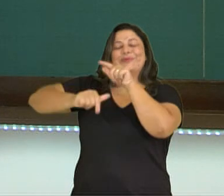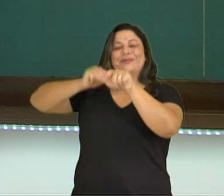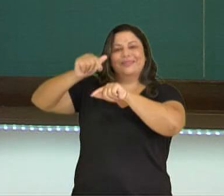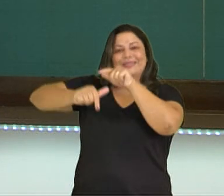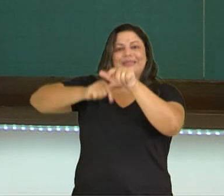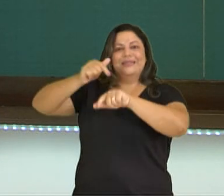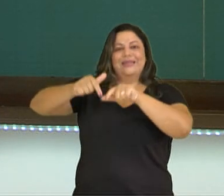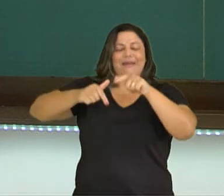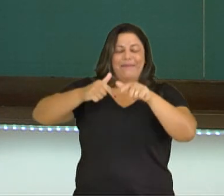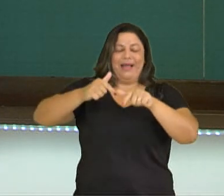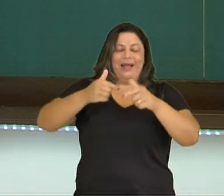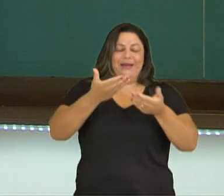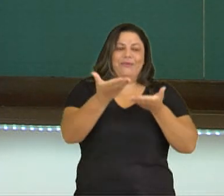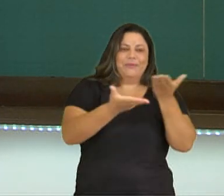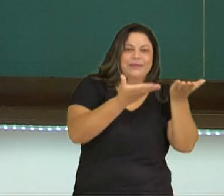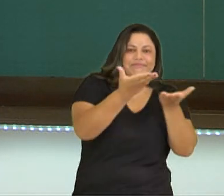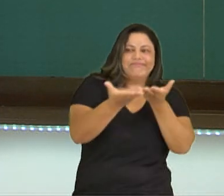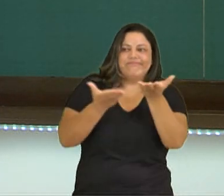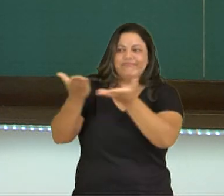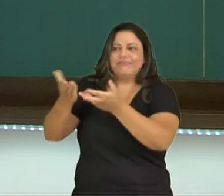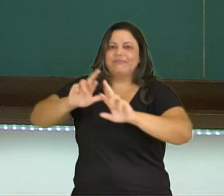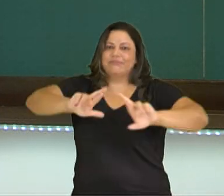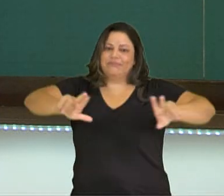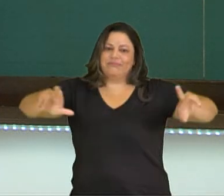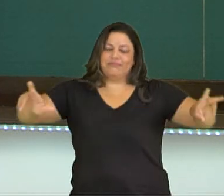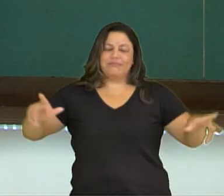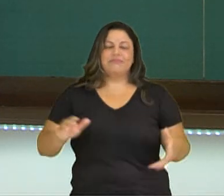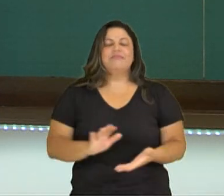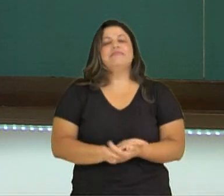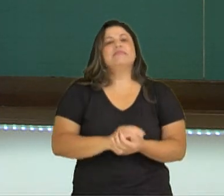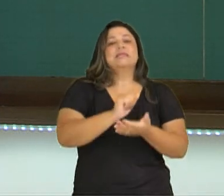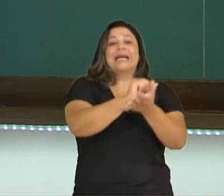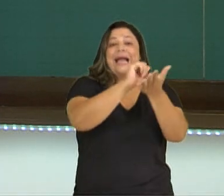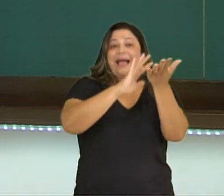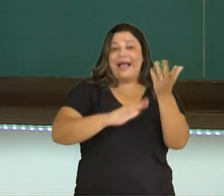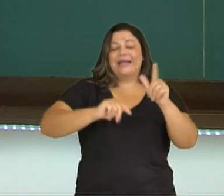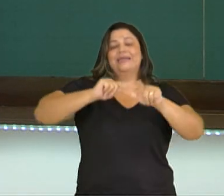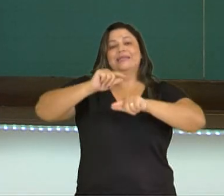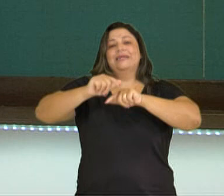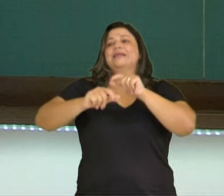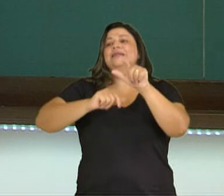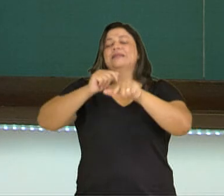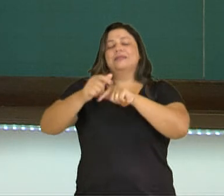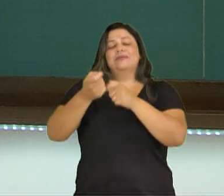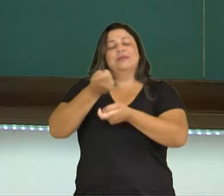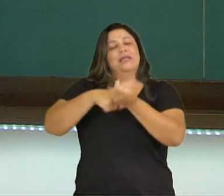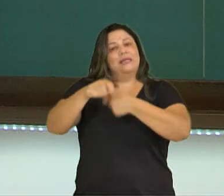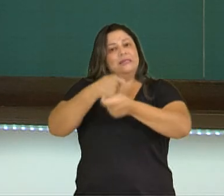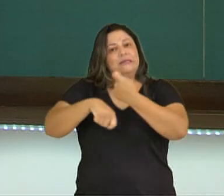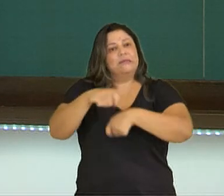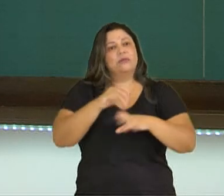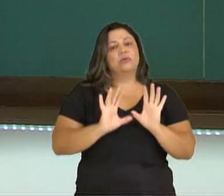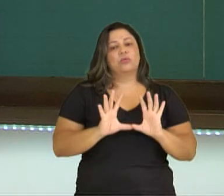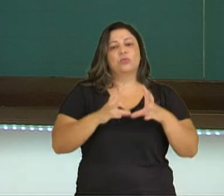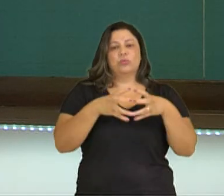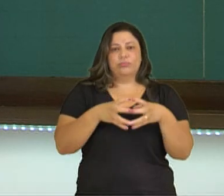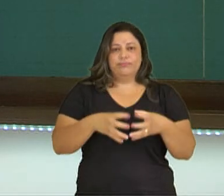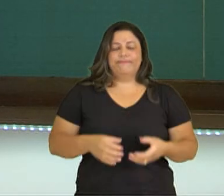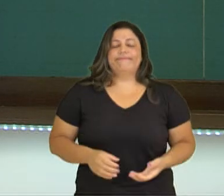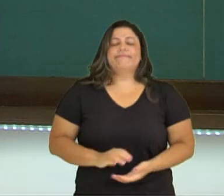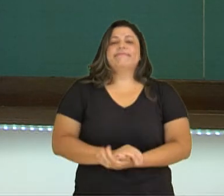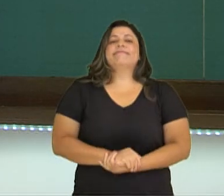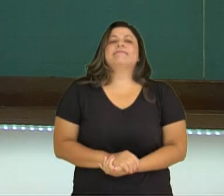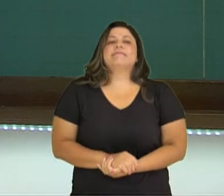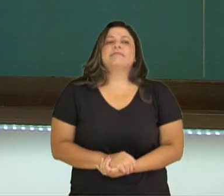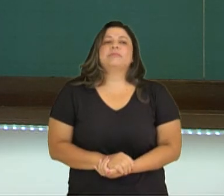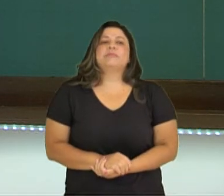de toda a sociedade, certo? As atividades econômicas é o que a gente chama esse conjunto aqui de atividades.